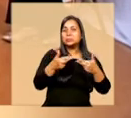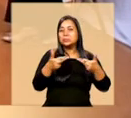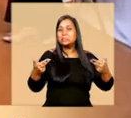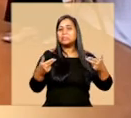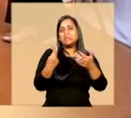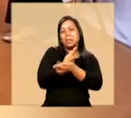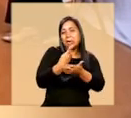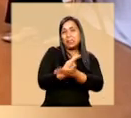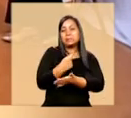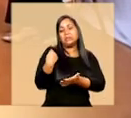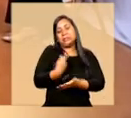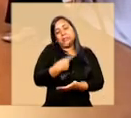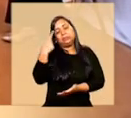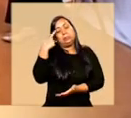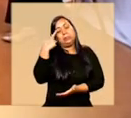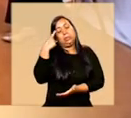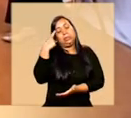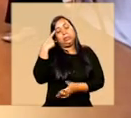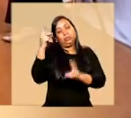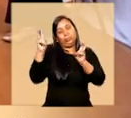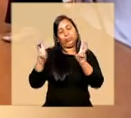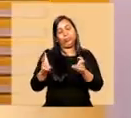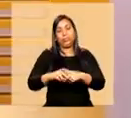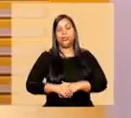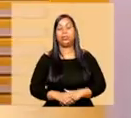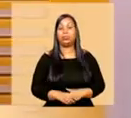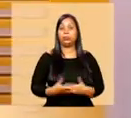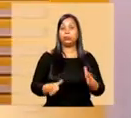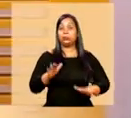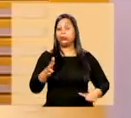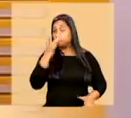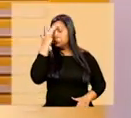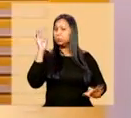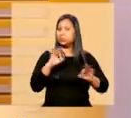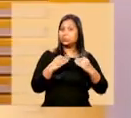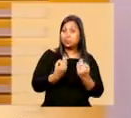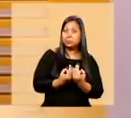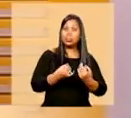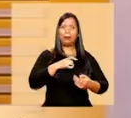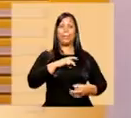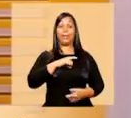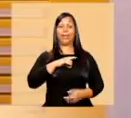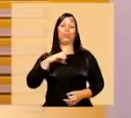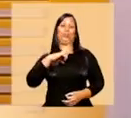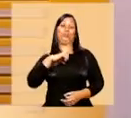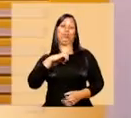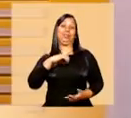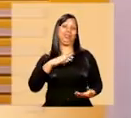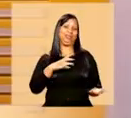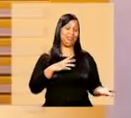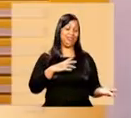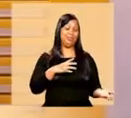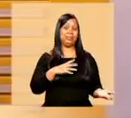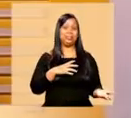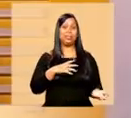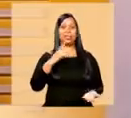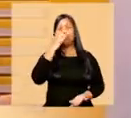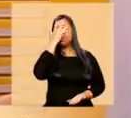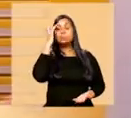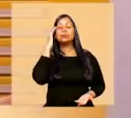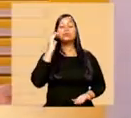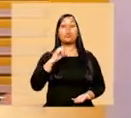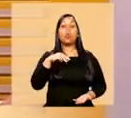mitos, algumas coisas erradas que a gente pensa sobre esse assunto. Às vezes as pessoas, as famílias, têm medo que